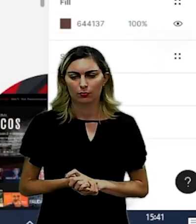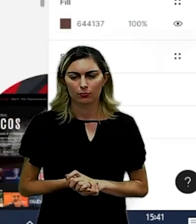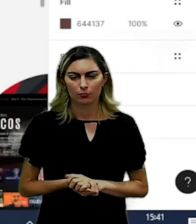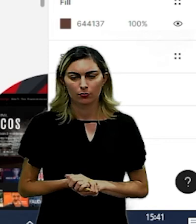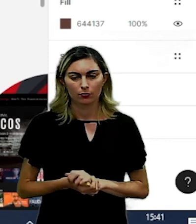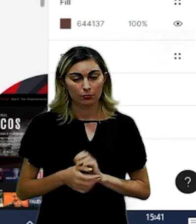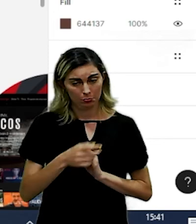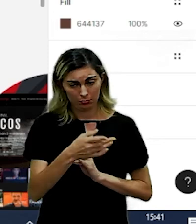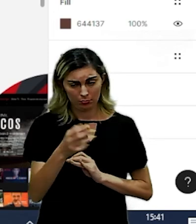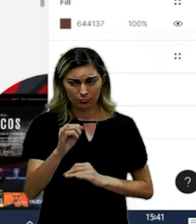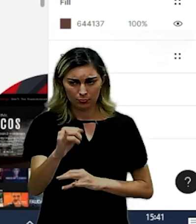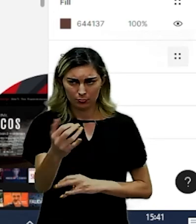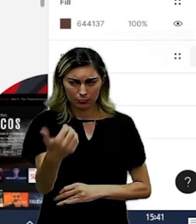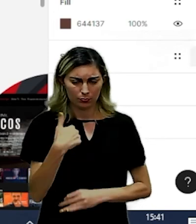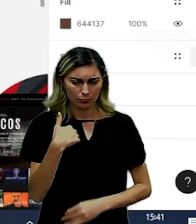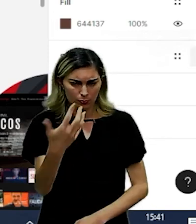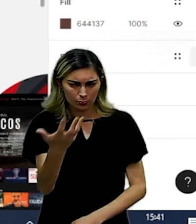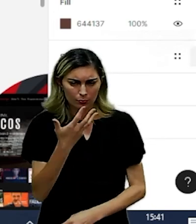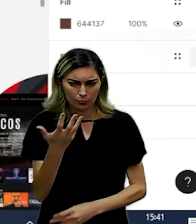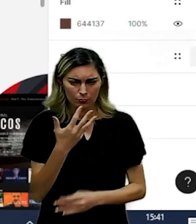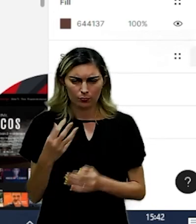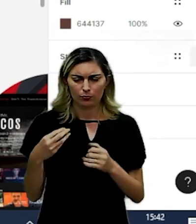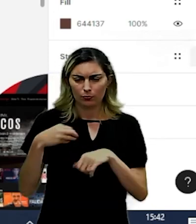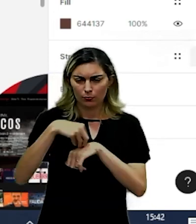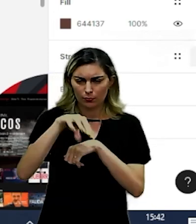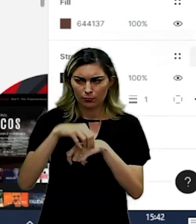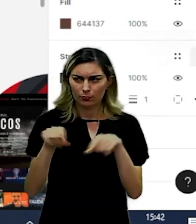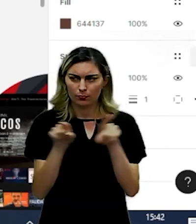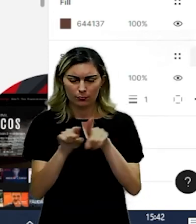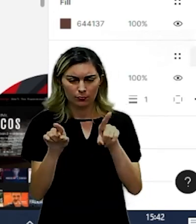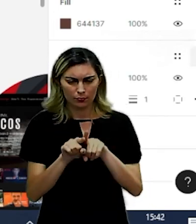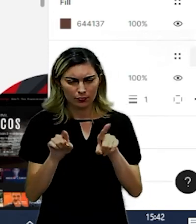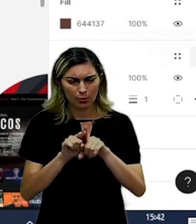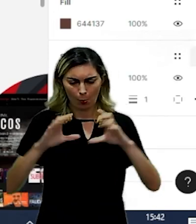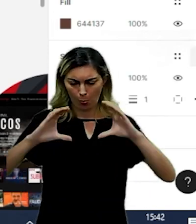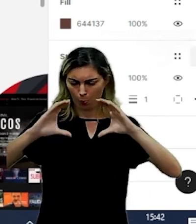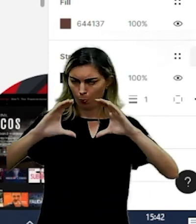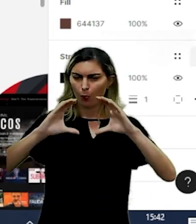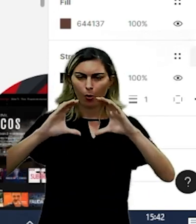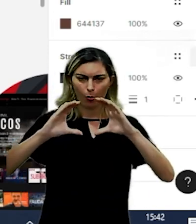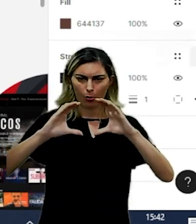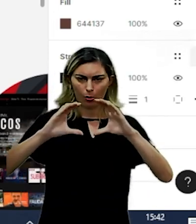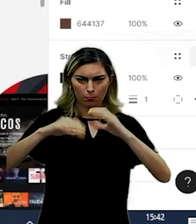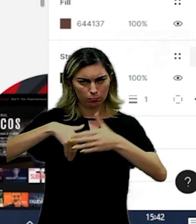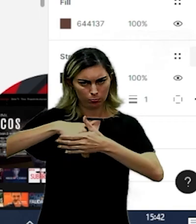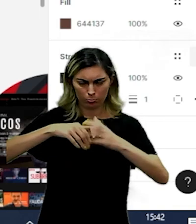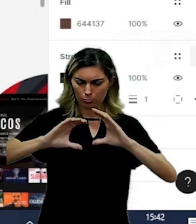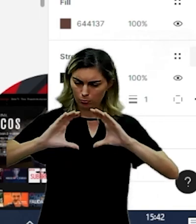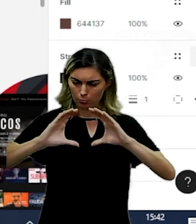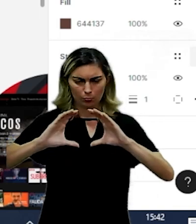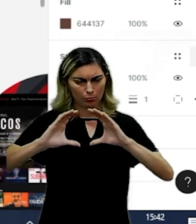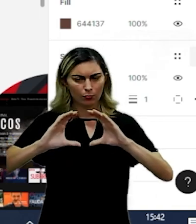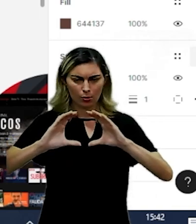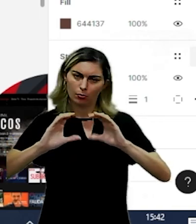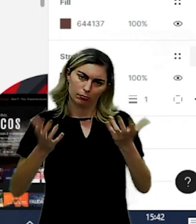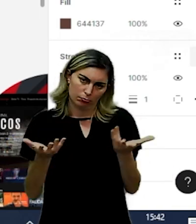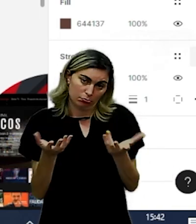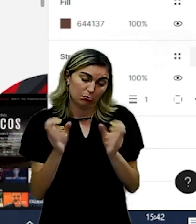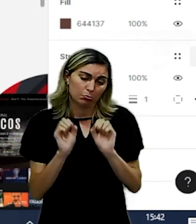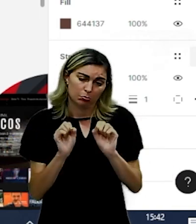Aí se eu quiser, eu quero botar também uma borda no meu elemento, tudo bem? Então eu coloco